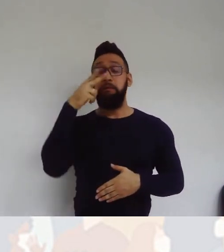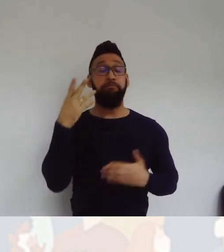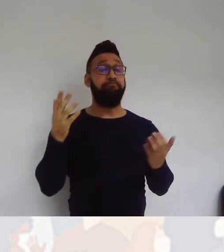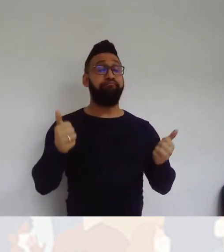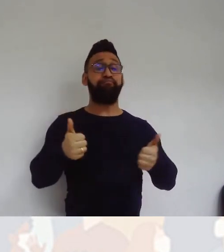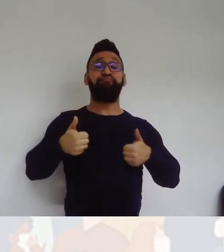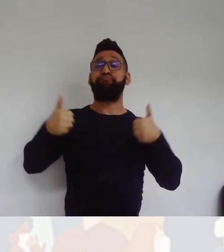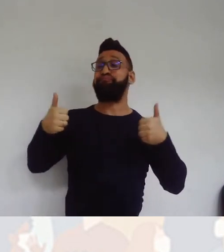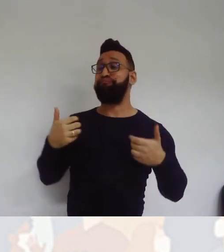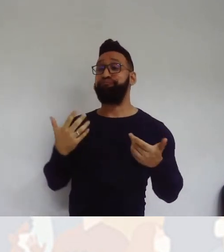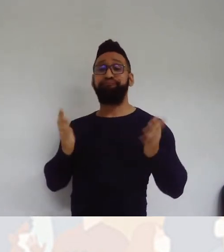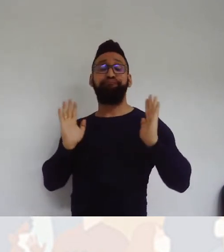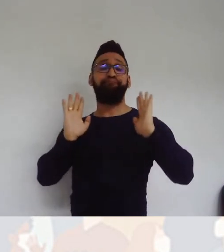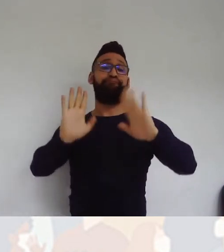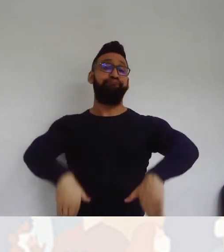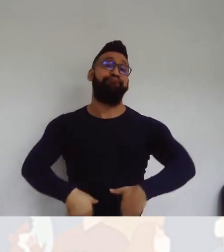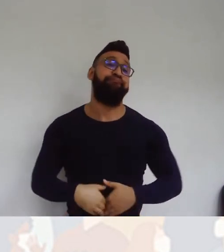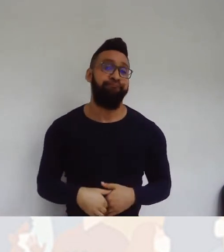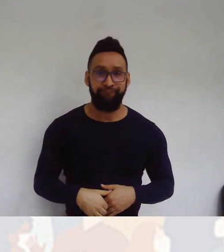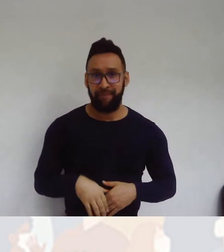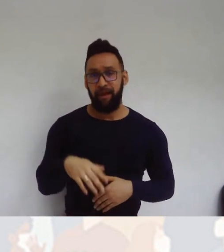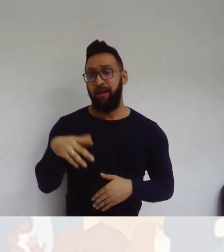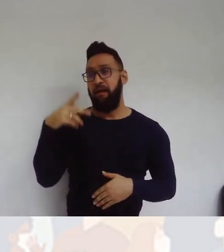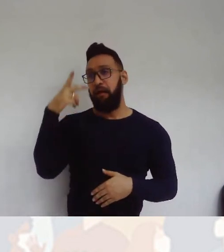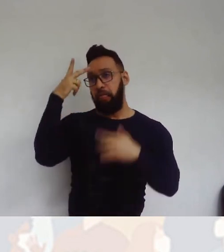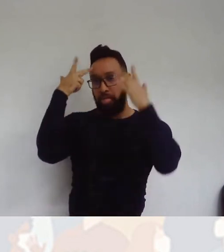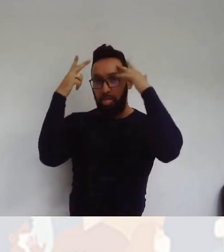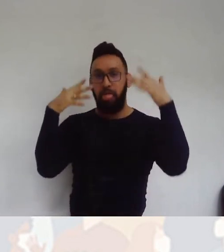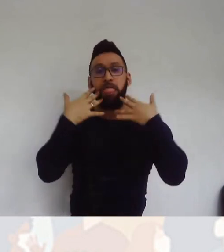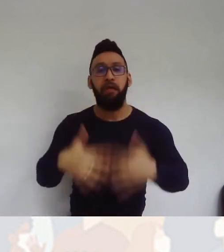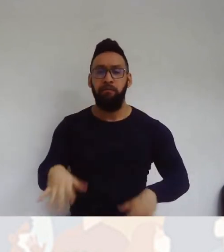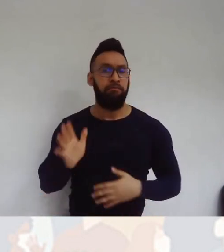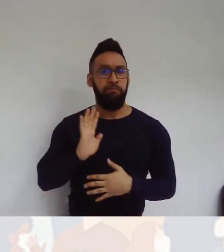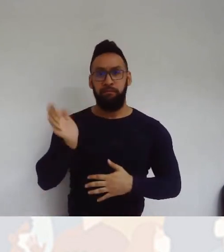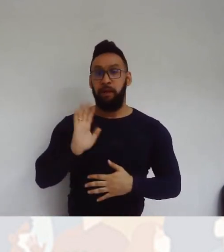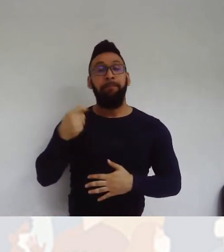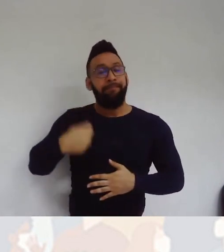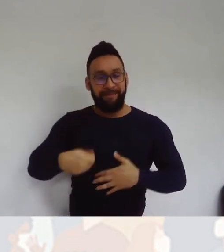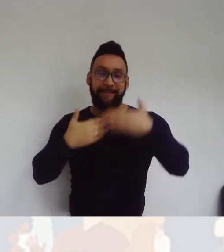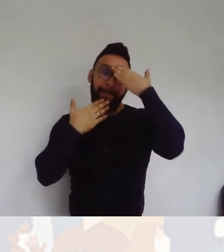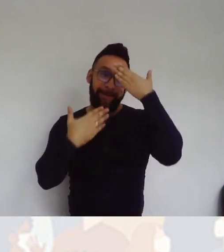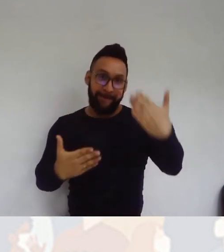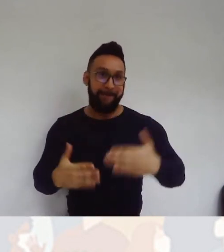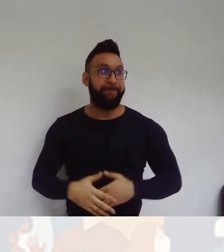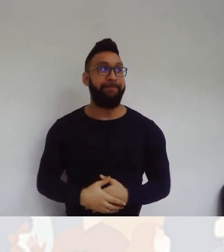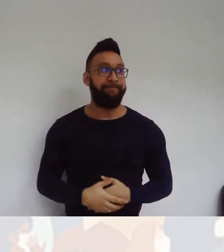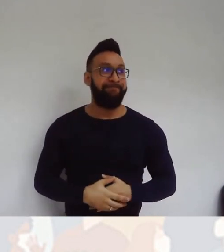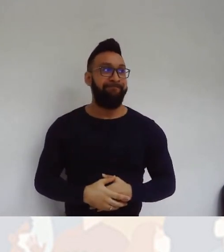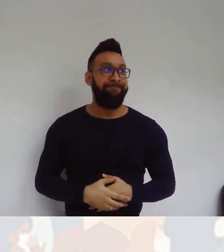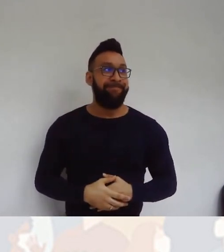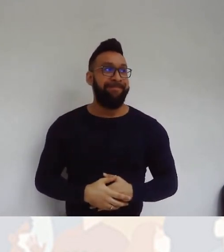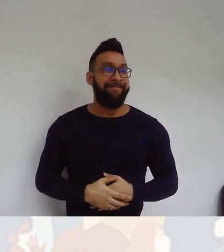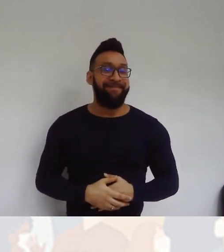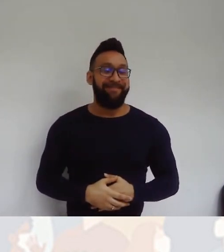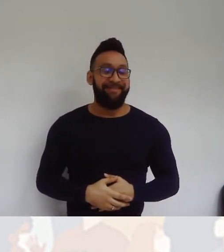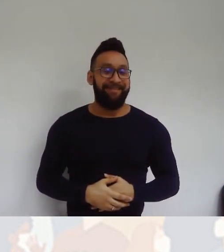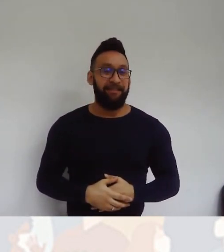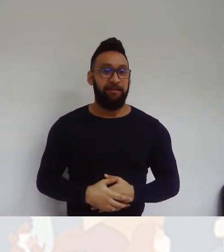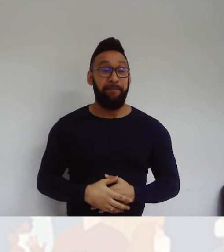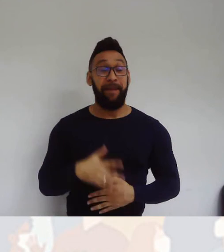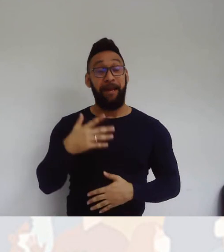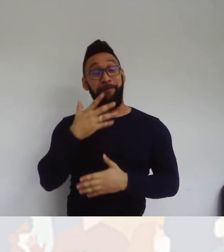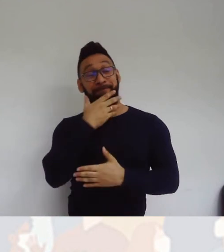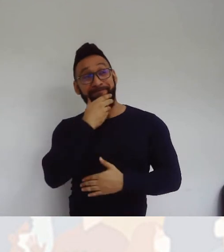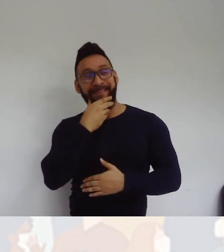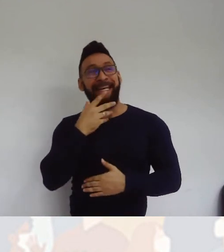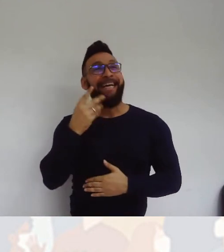Então, assim, eu acho que estudar, fazer isso. Aliás, eu queria ter falado no início. Mas eu falei, não vou falar disso,